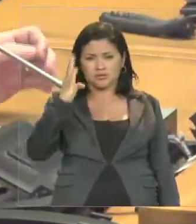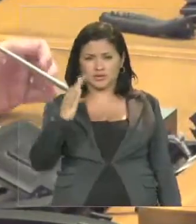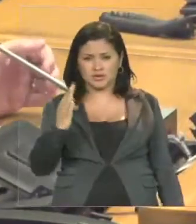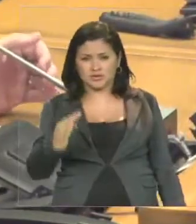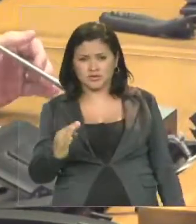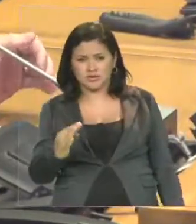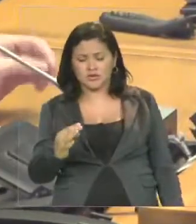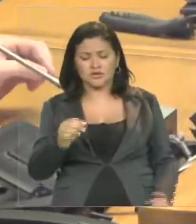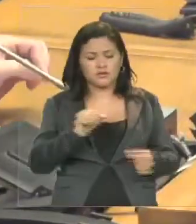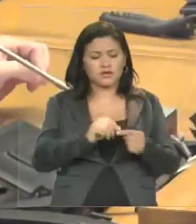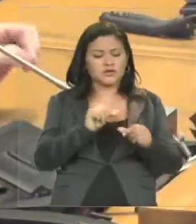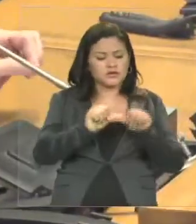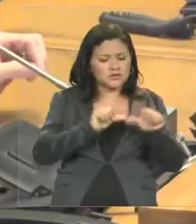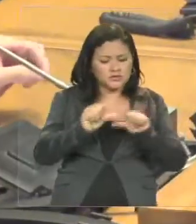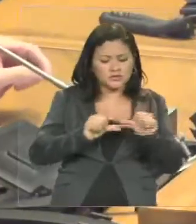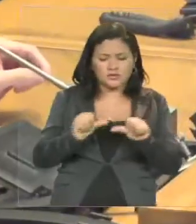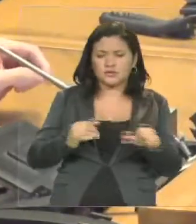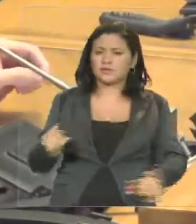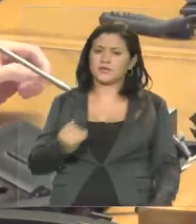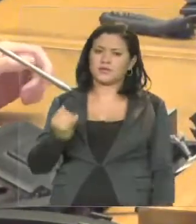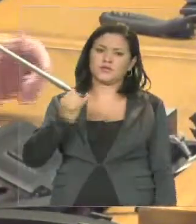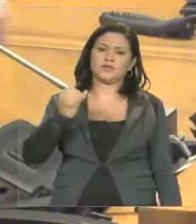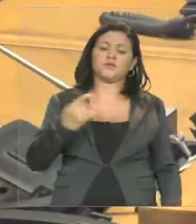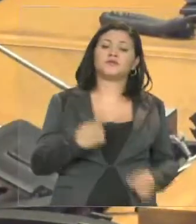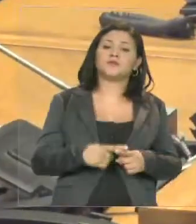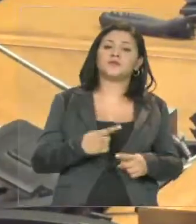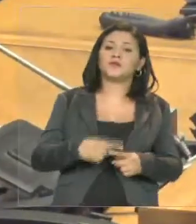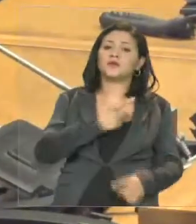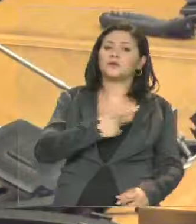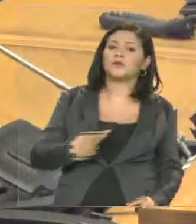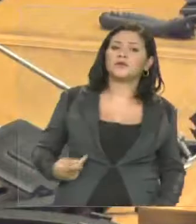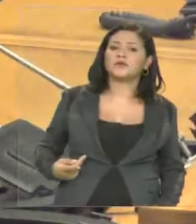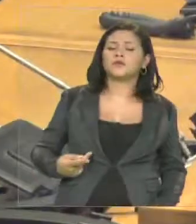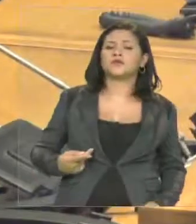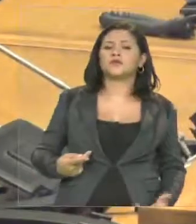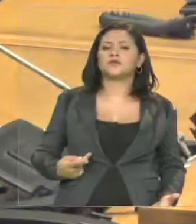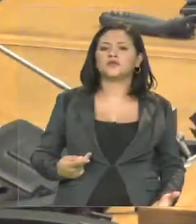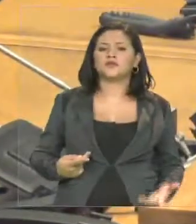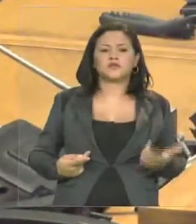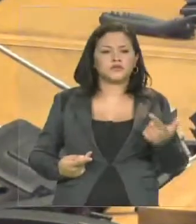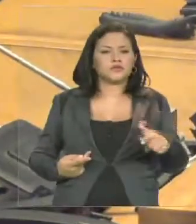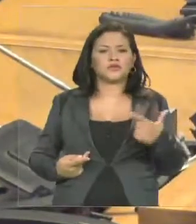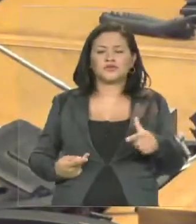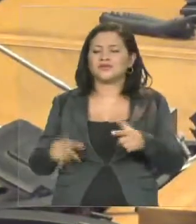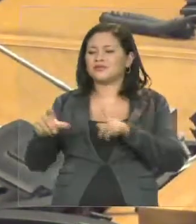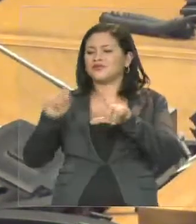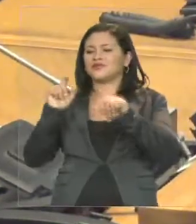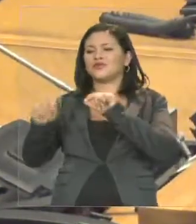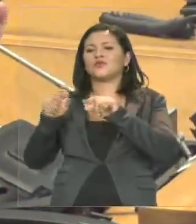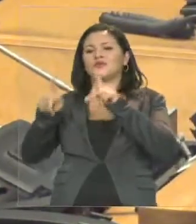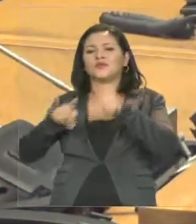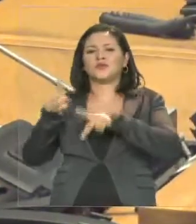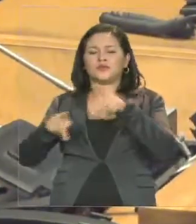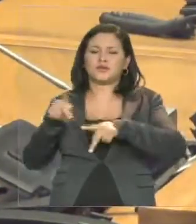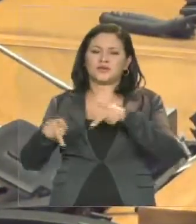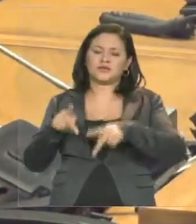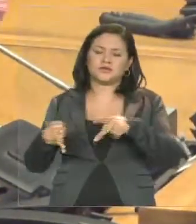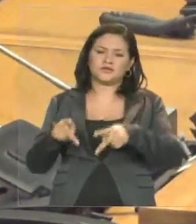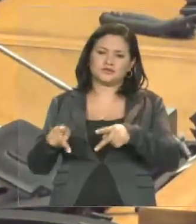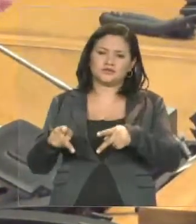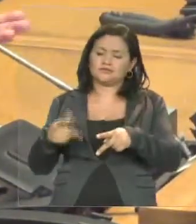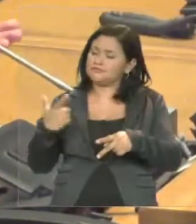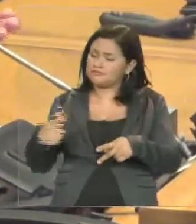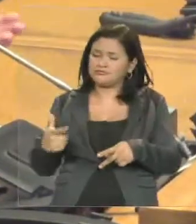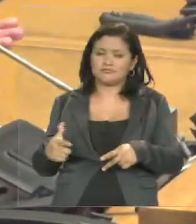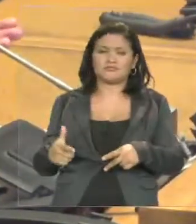porque o presidente da República atual ele não é reconhecido pela população. ele não tem legitimidade alguma.